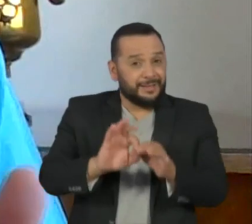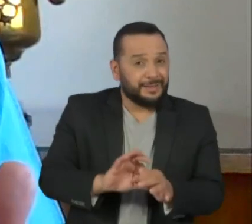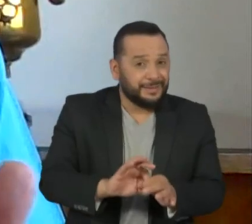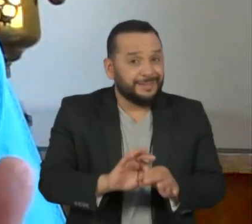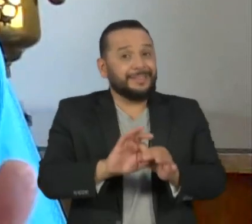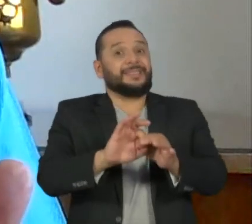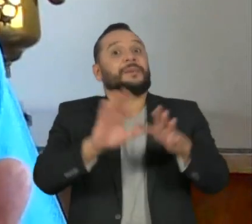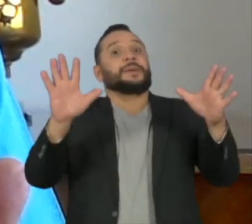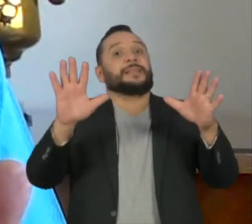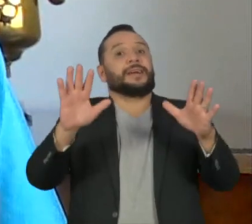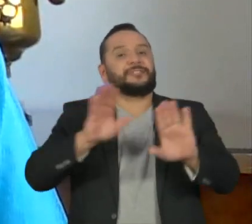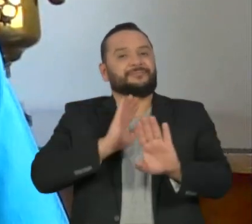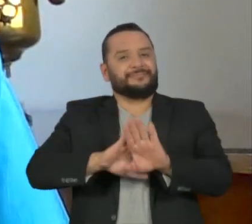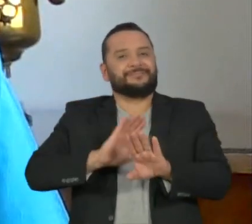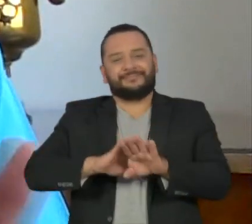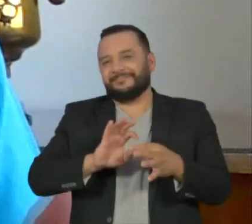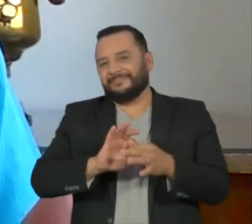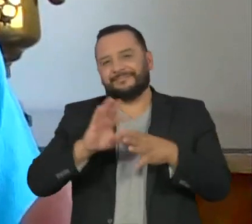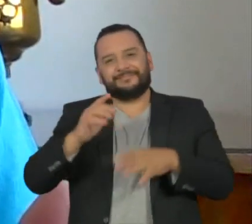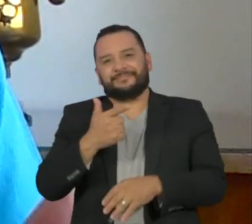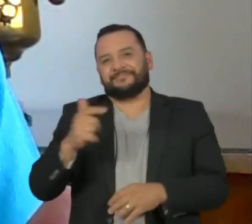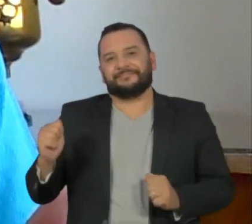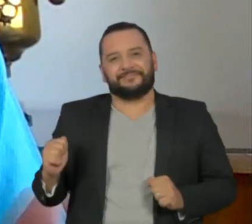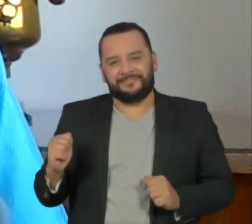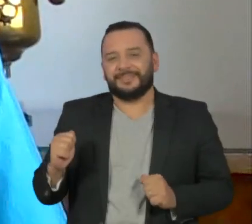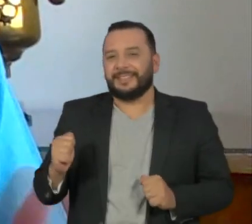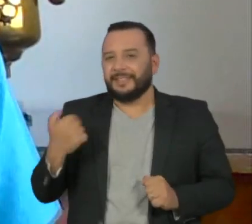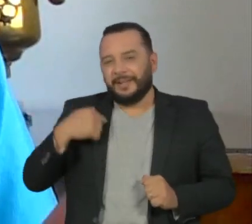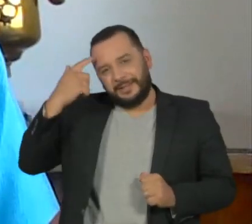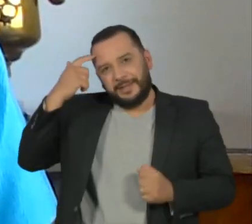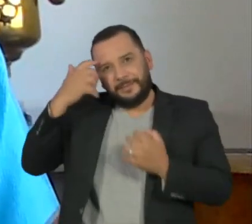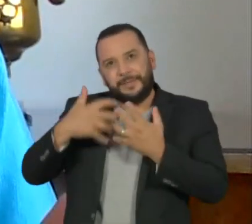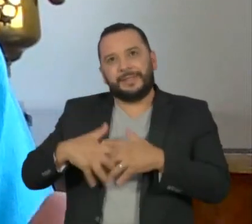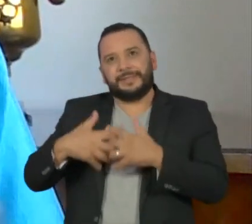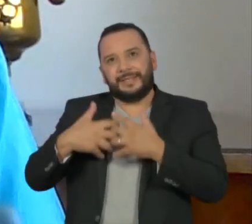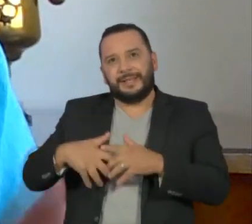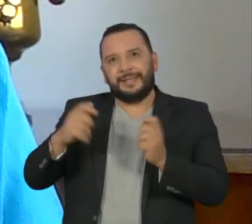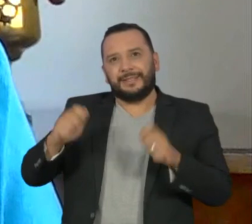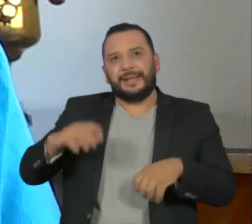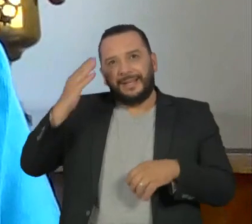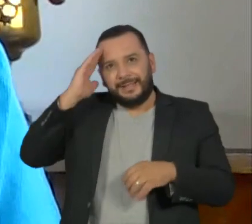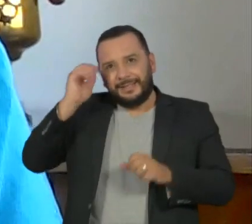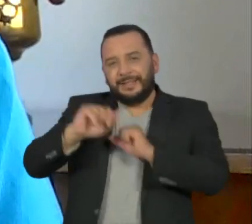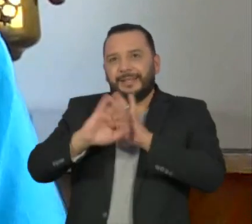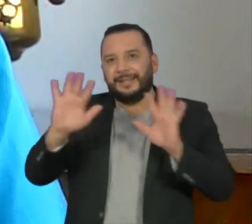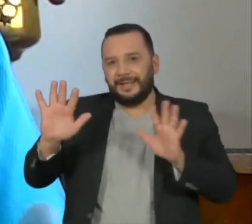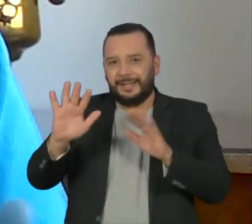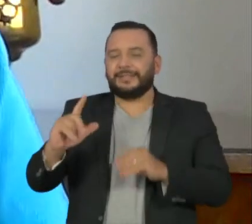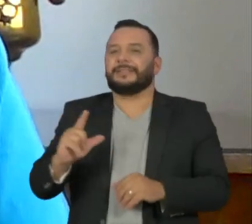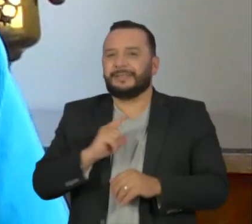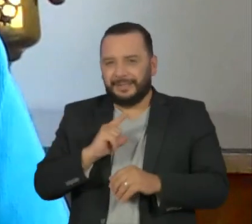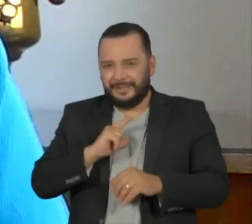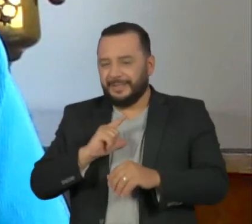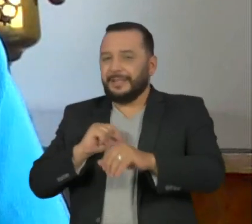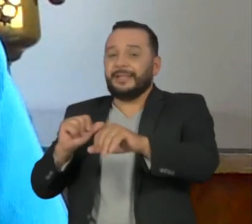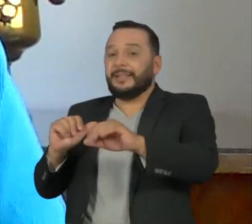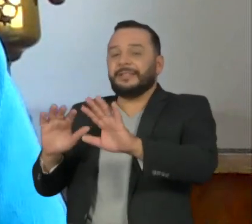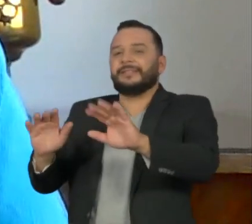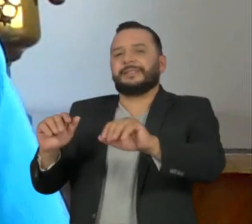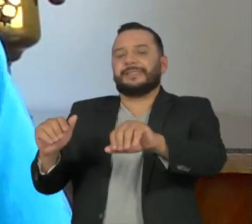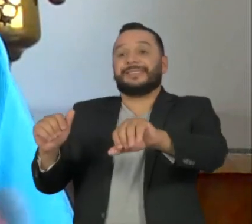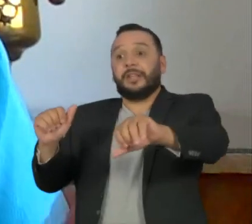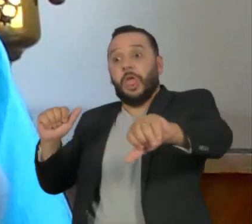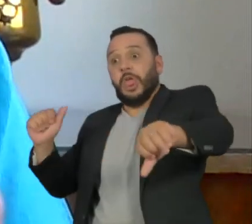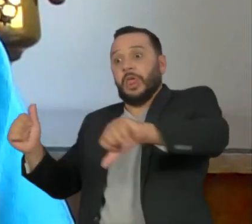nós pensarmos dessa forma, as coisas ficam mais claras na cabeça da gente. Então, nós temos uma transformação sem muita